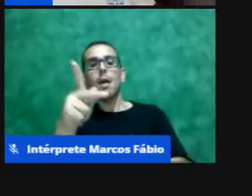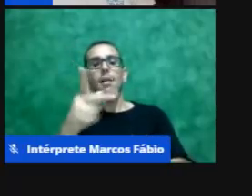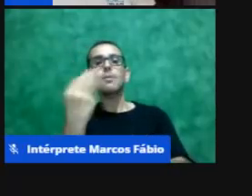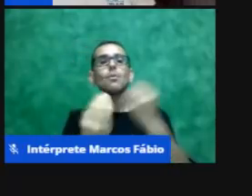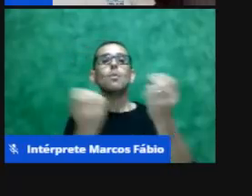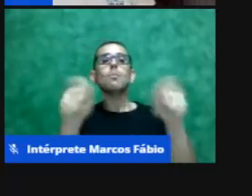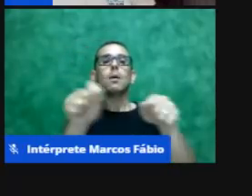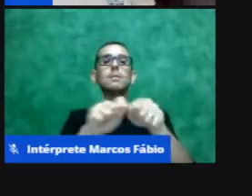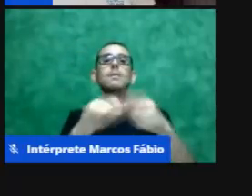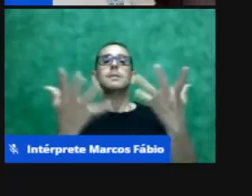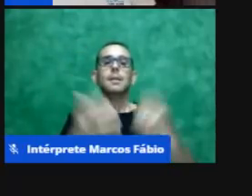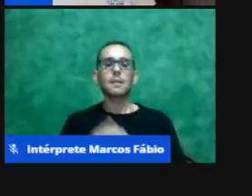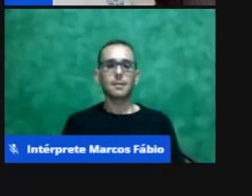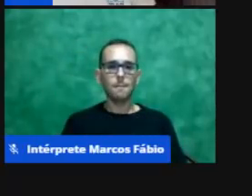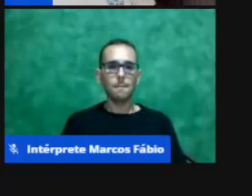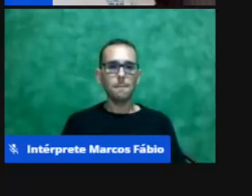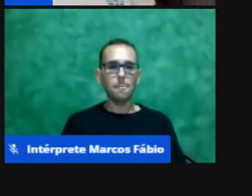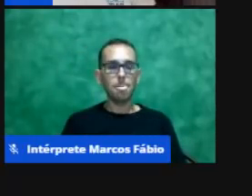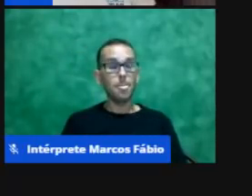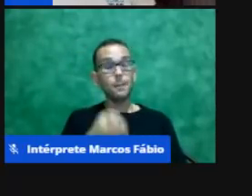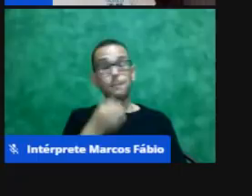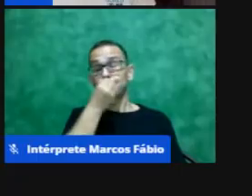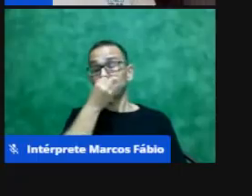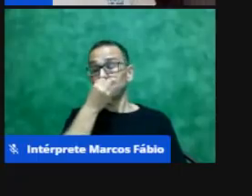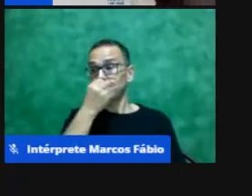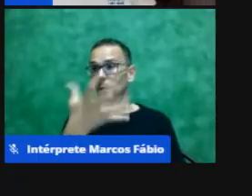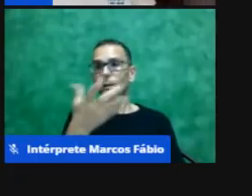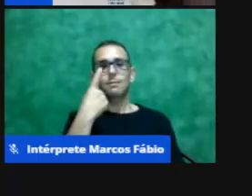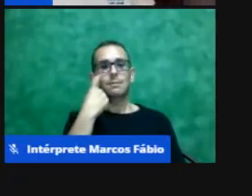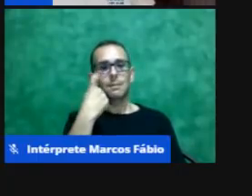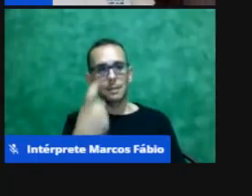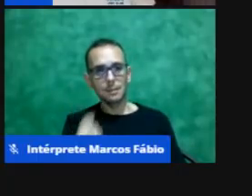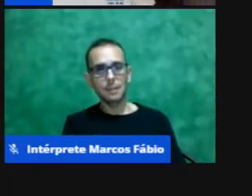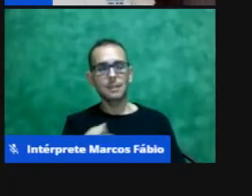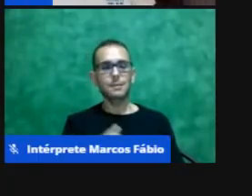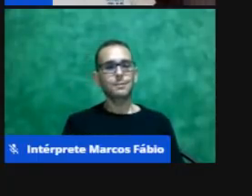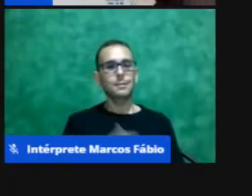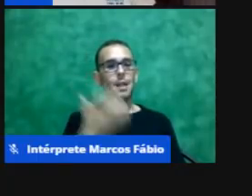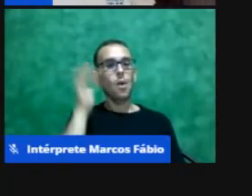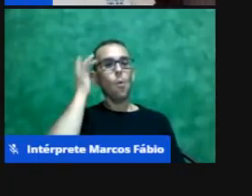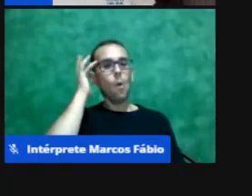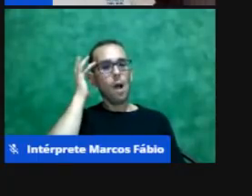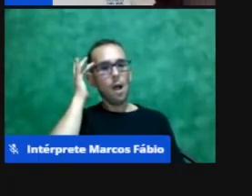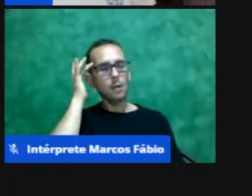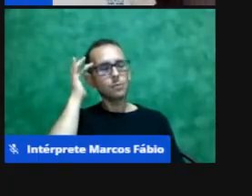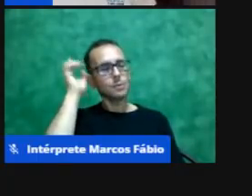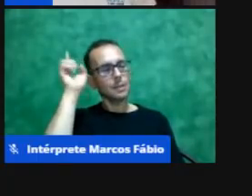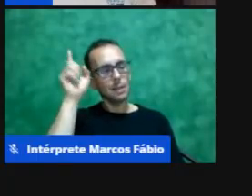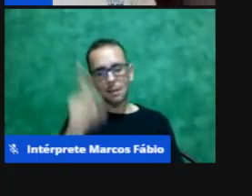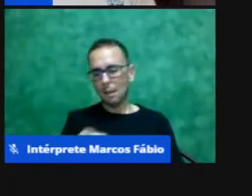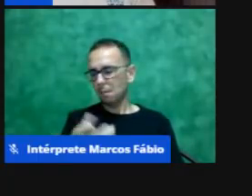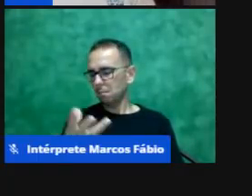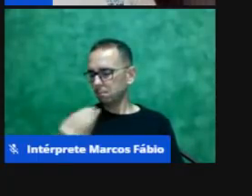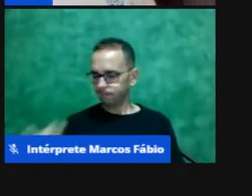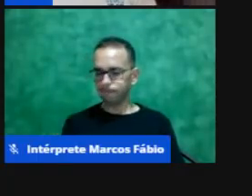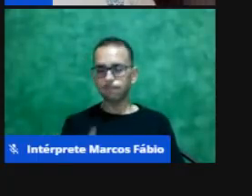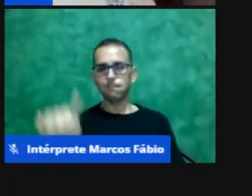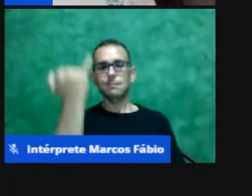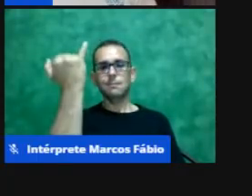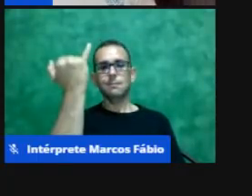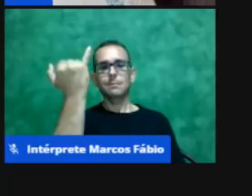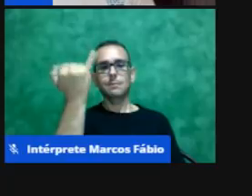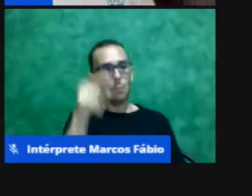deles, como foi realizado. Isso é muito interessante. Eu acho que foi de muita valia